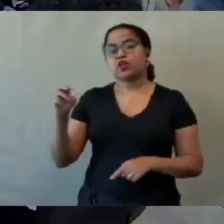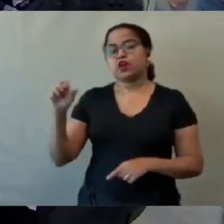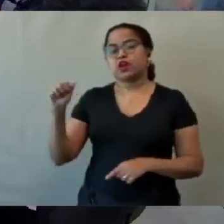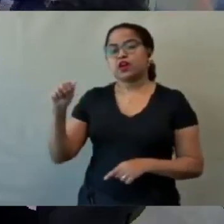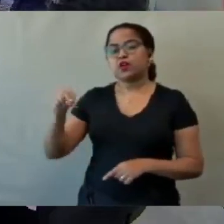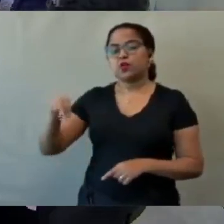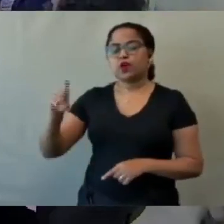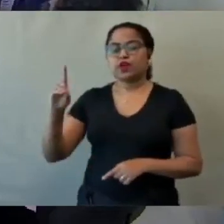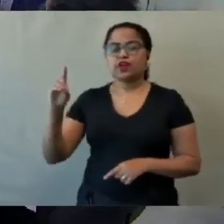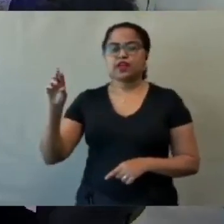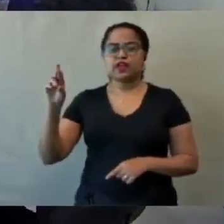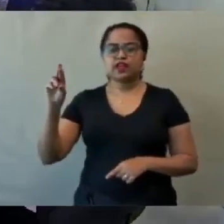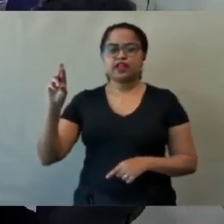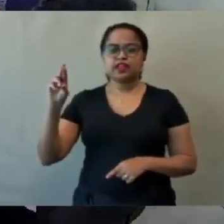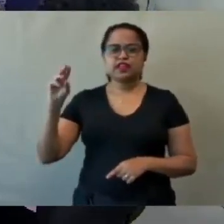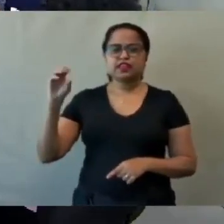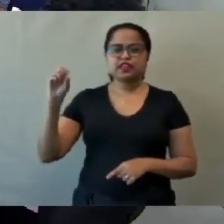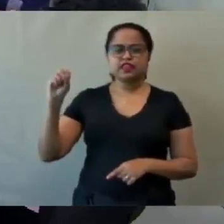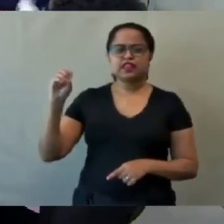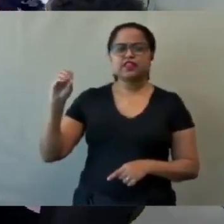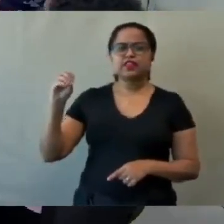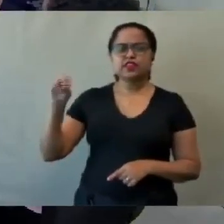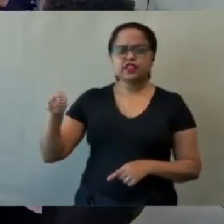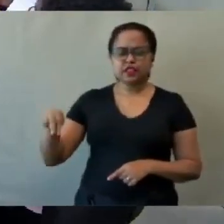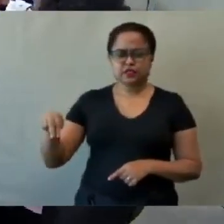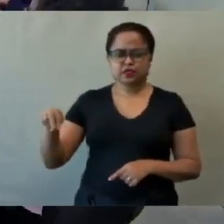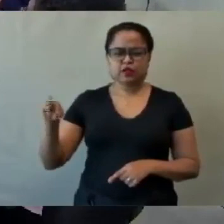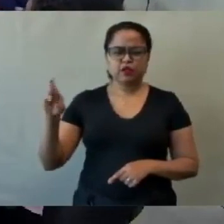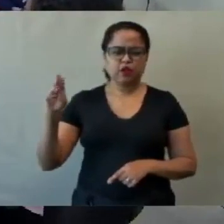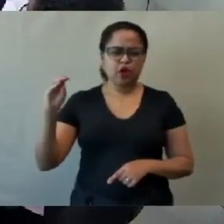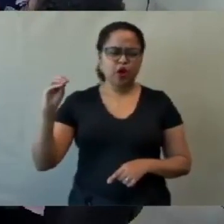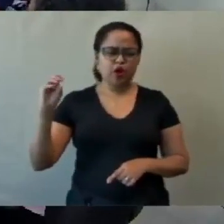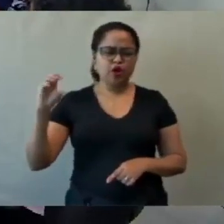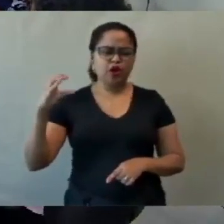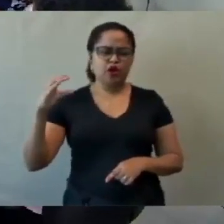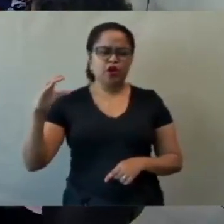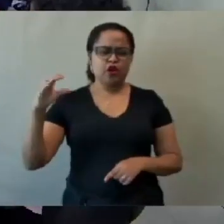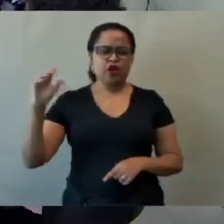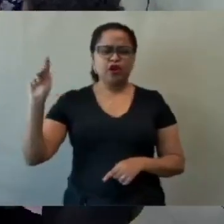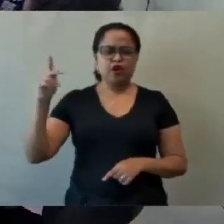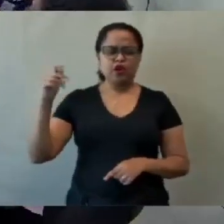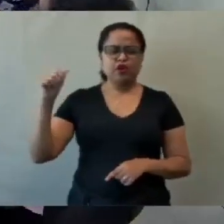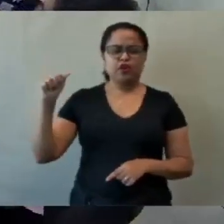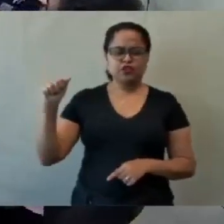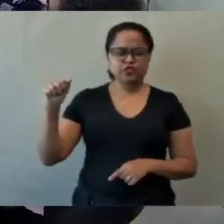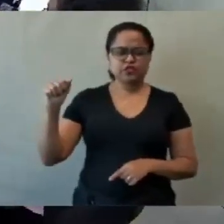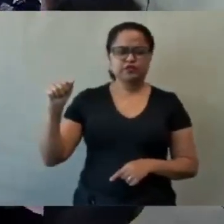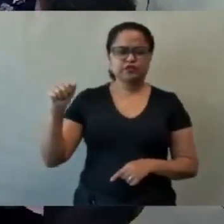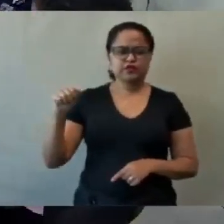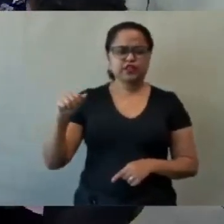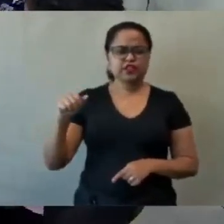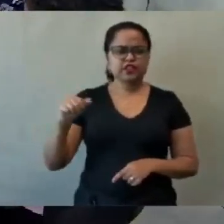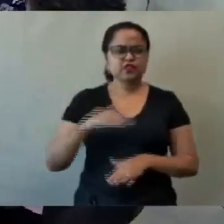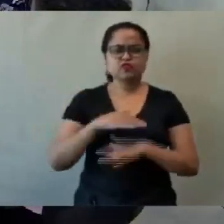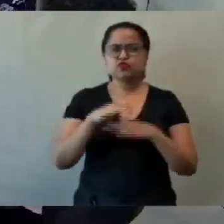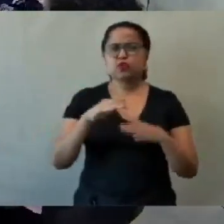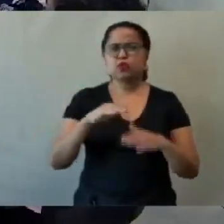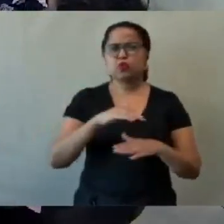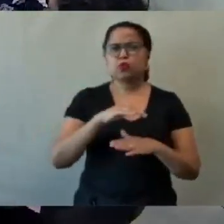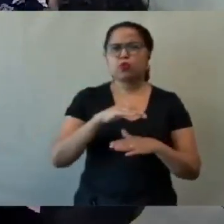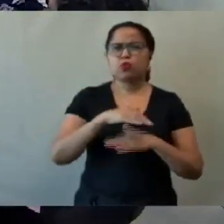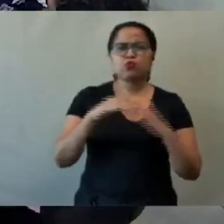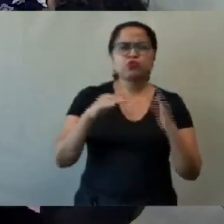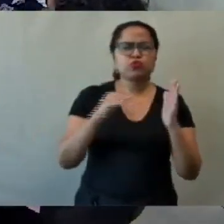BH. Estou entendendo que aqui na coisa nem é todo mundo que vai falar. Foi uma questão do